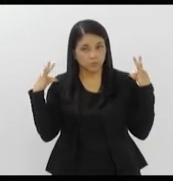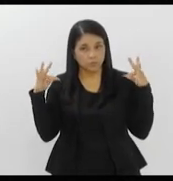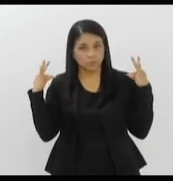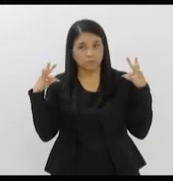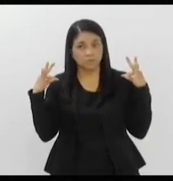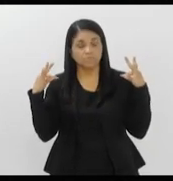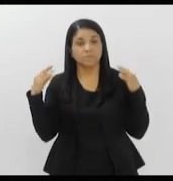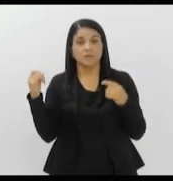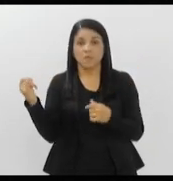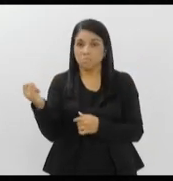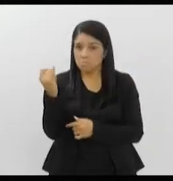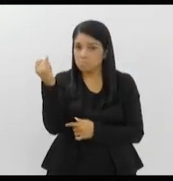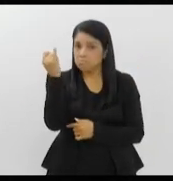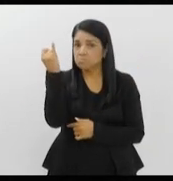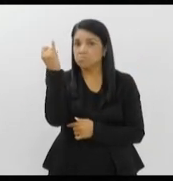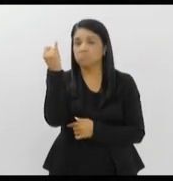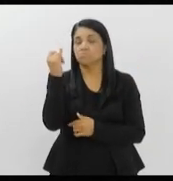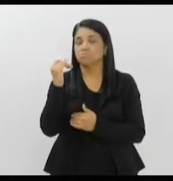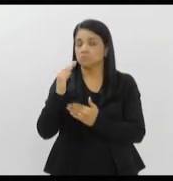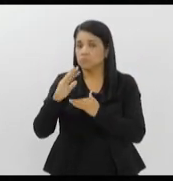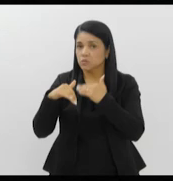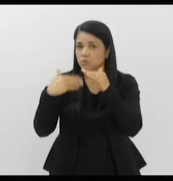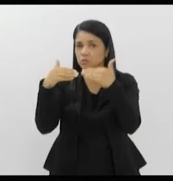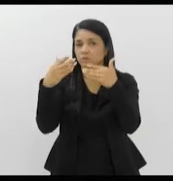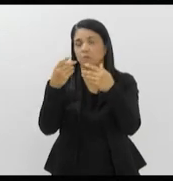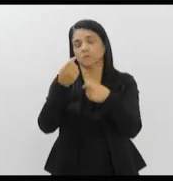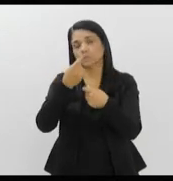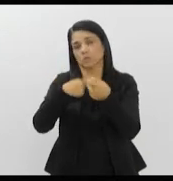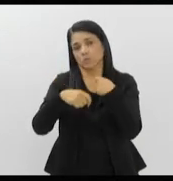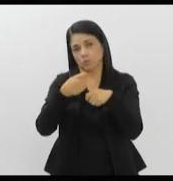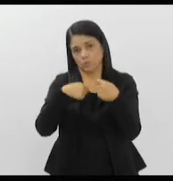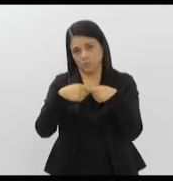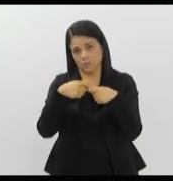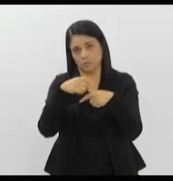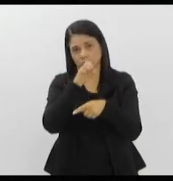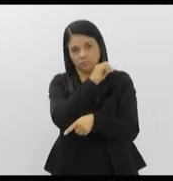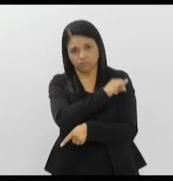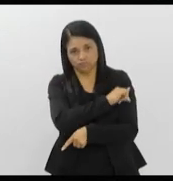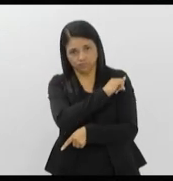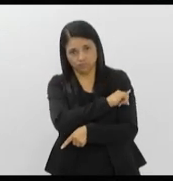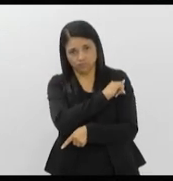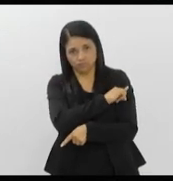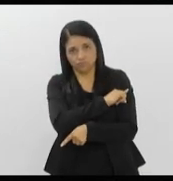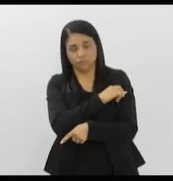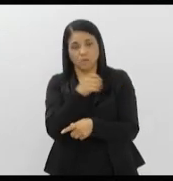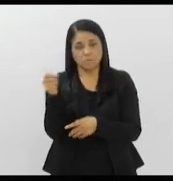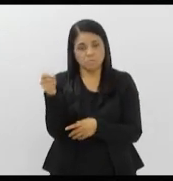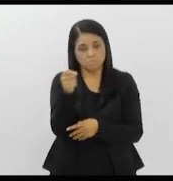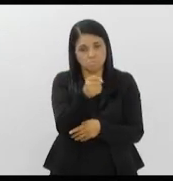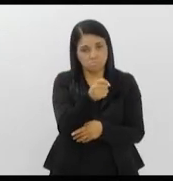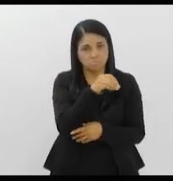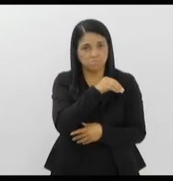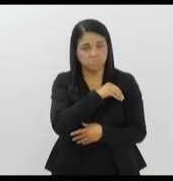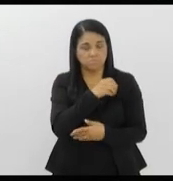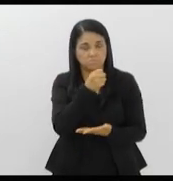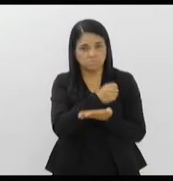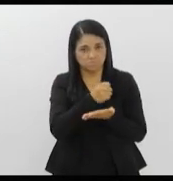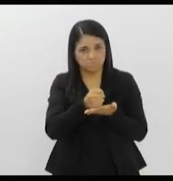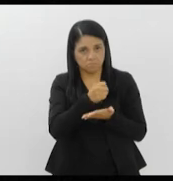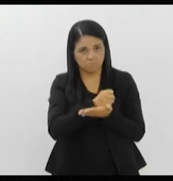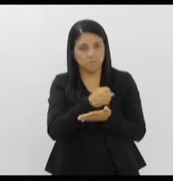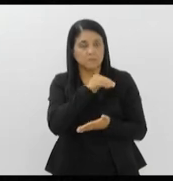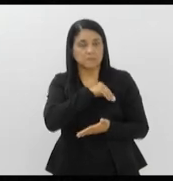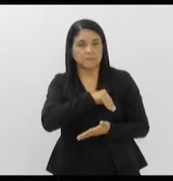é importante também para o desenvolvimento da economia, pela geração de emprego e de renda.